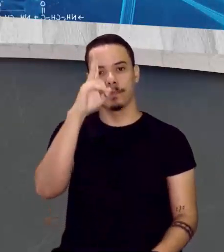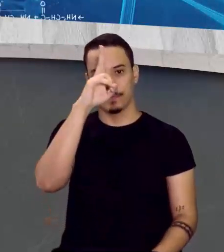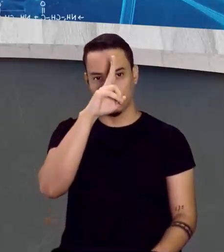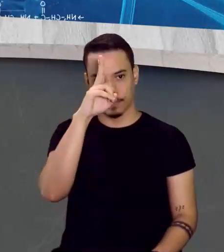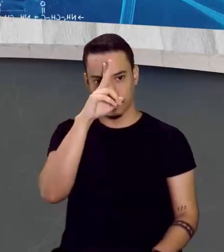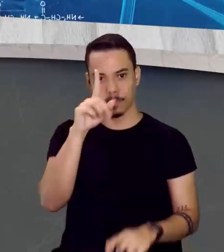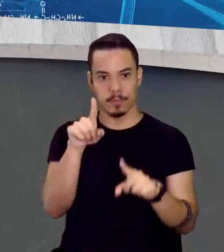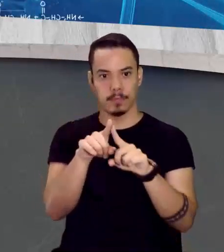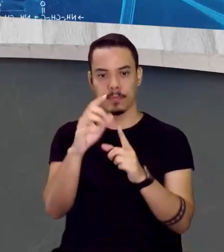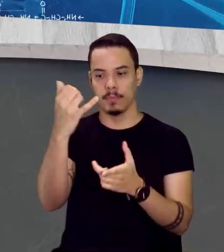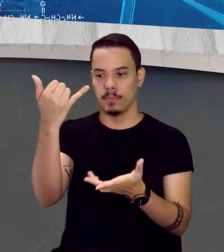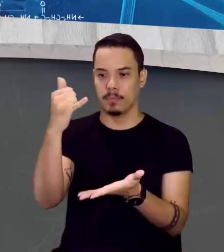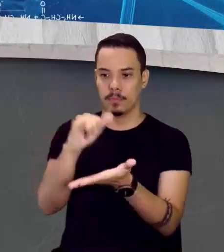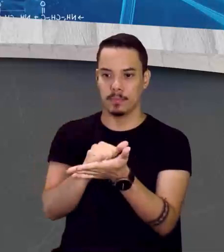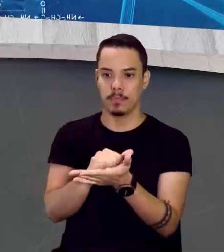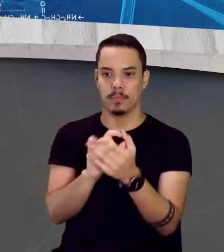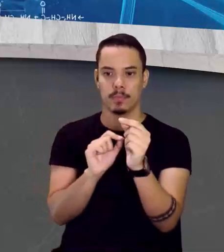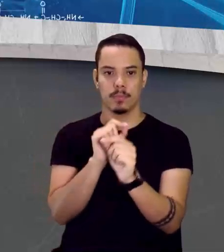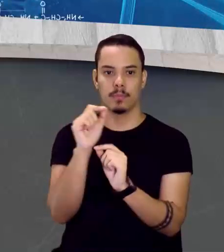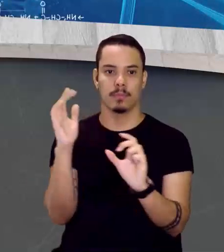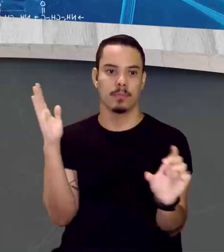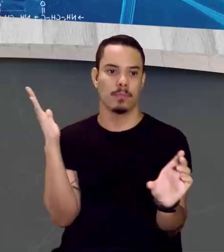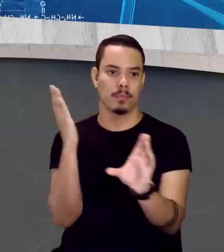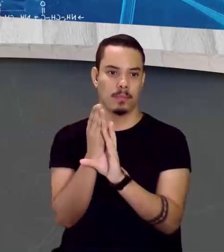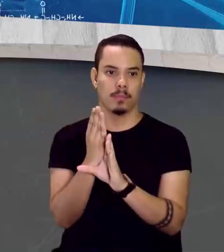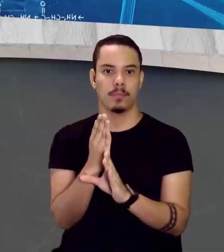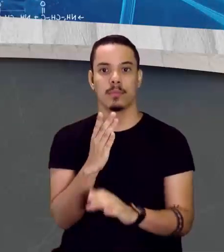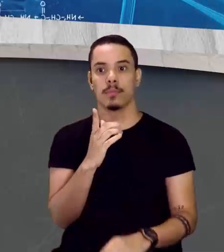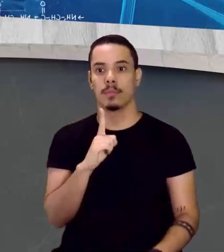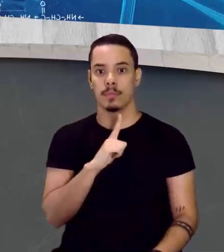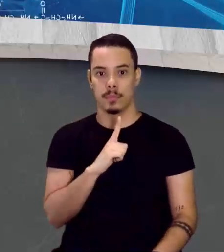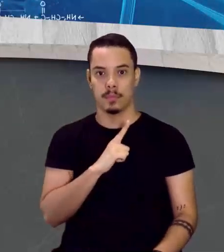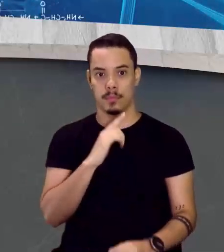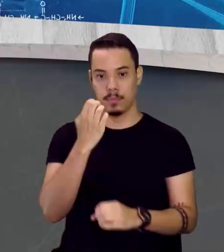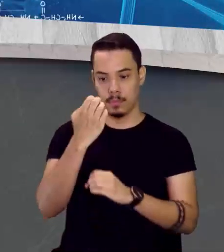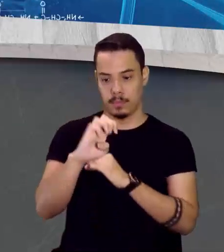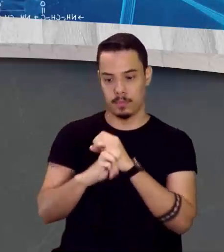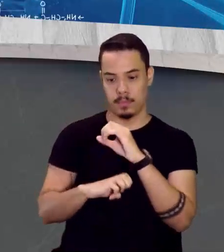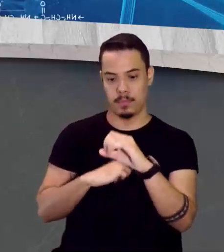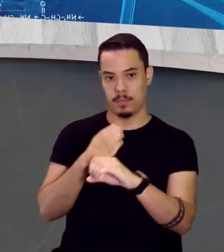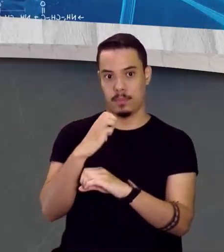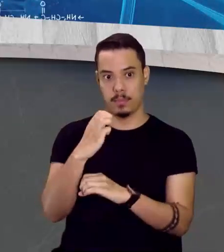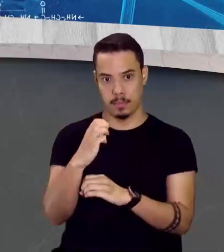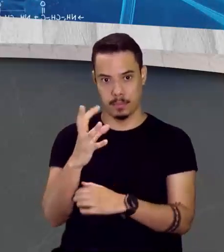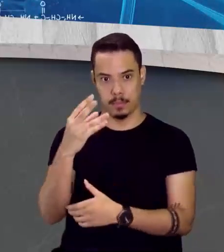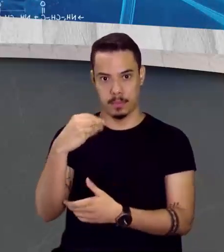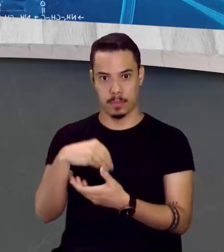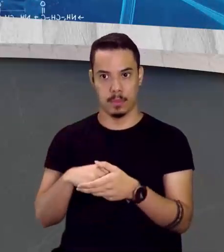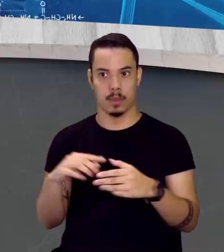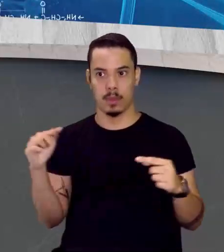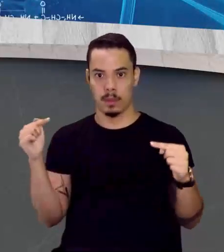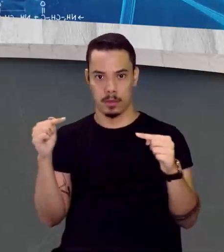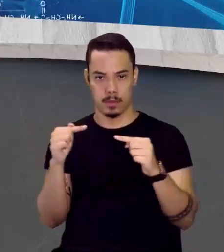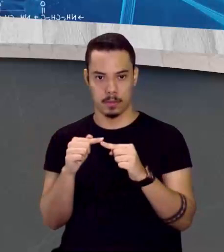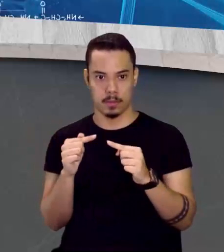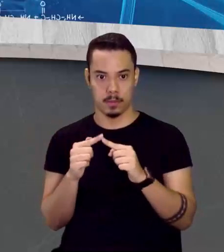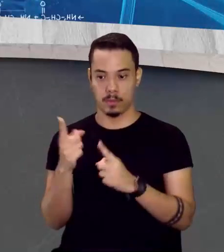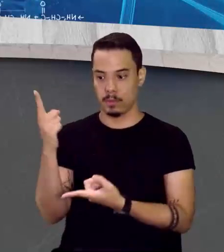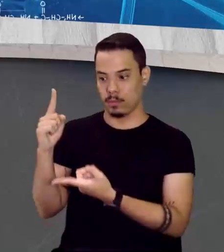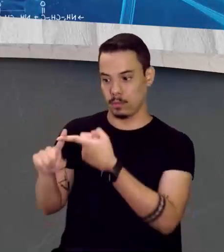ângulos justificam-se devido aos elétrons desses átomos estar ligados entre